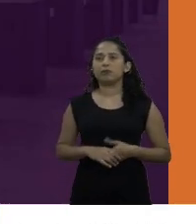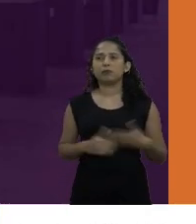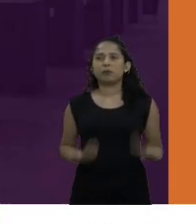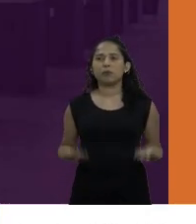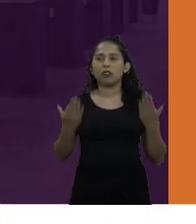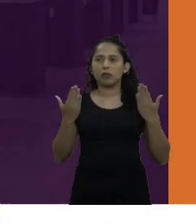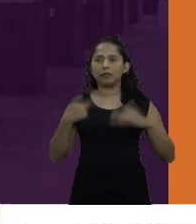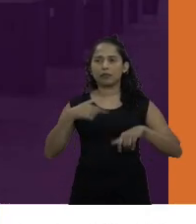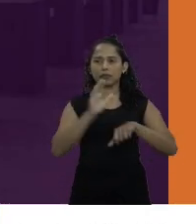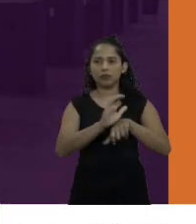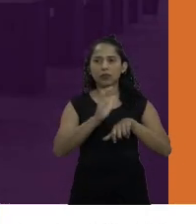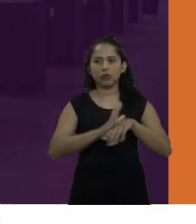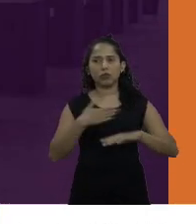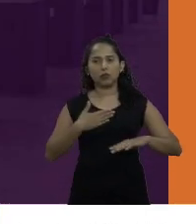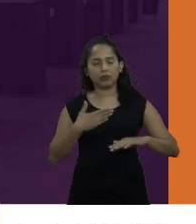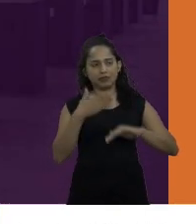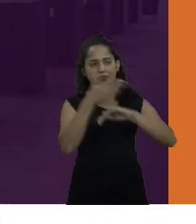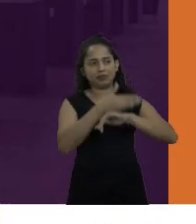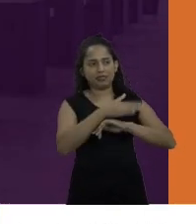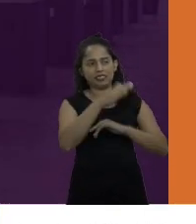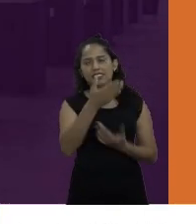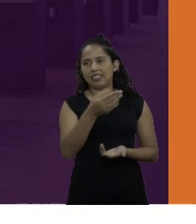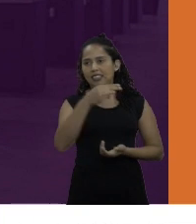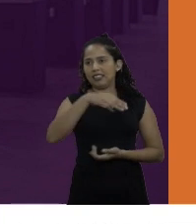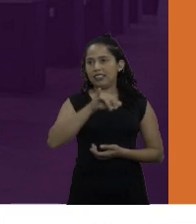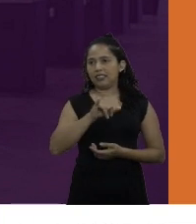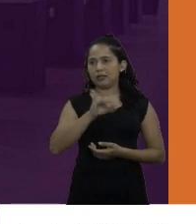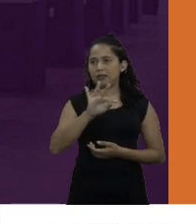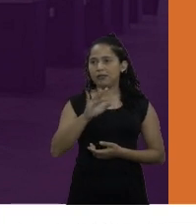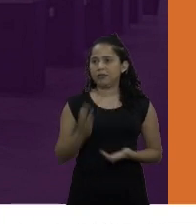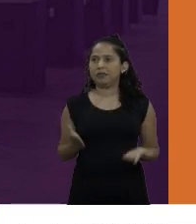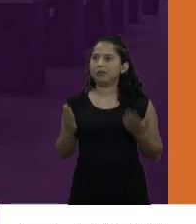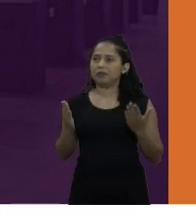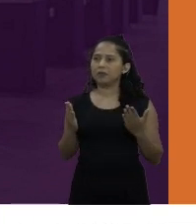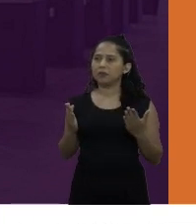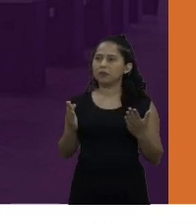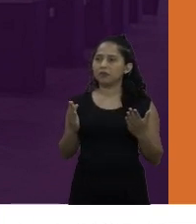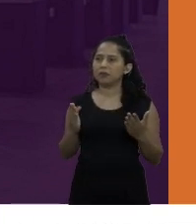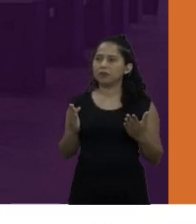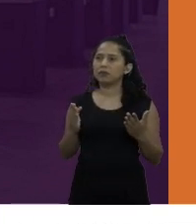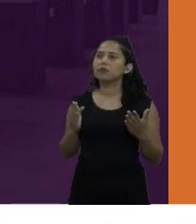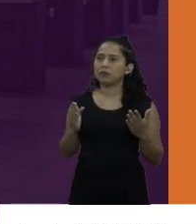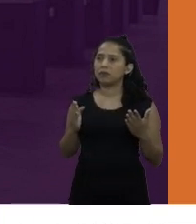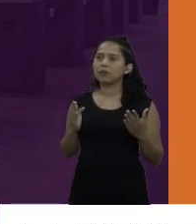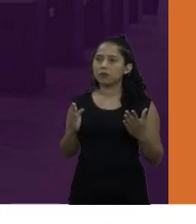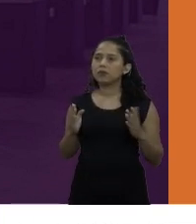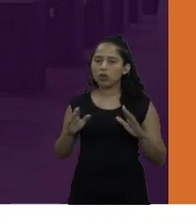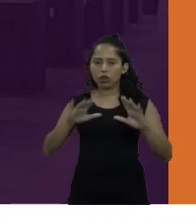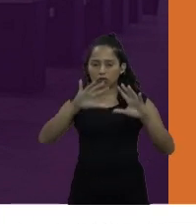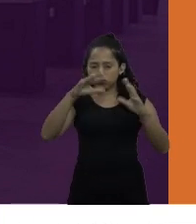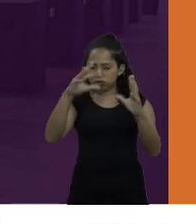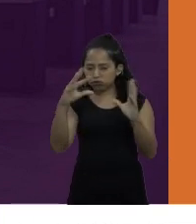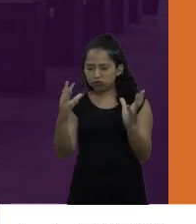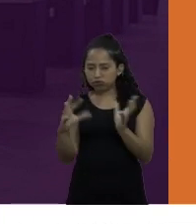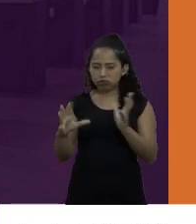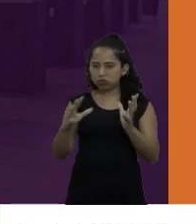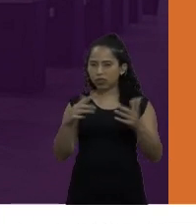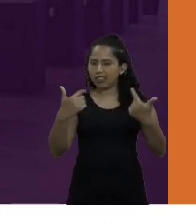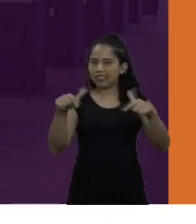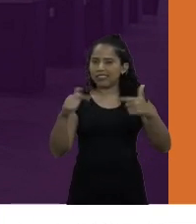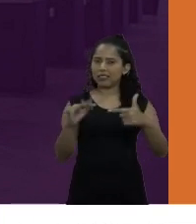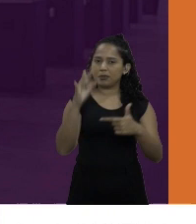Esse foi o curso que eu fiz na MIT, Shaping Work of the Future, moldando, delineando o trabalho do futuro,